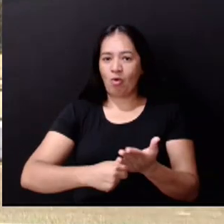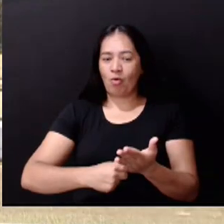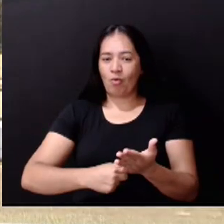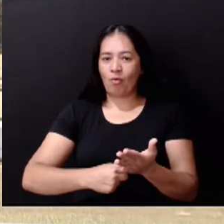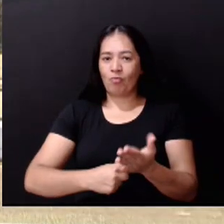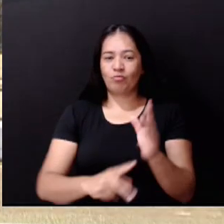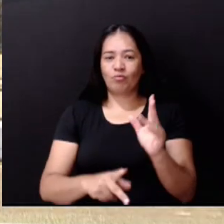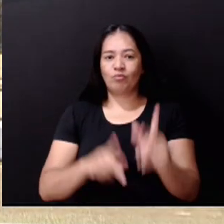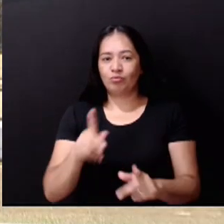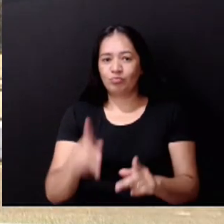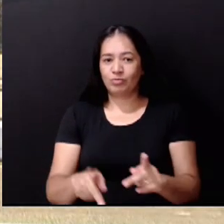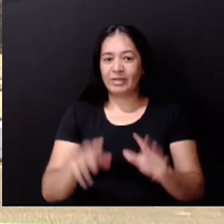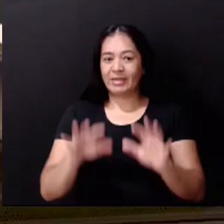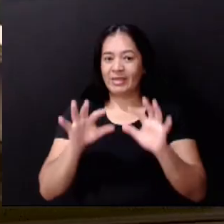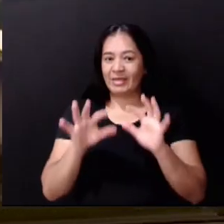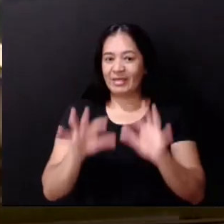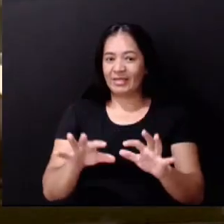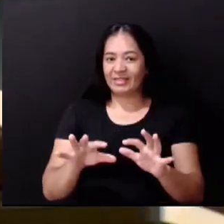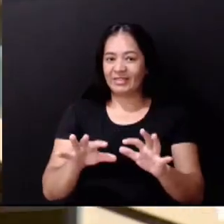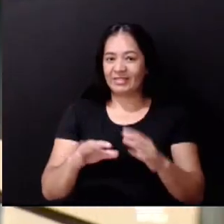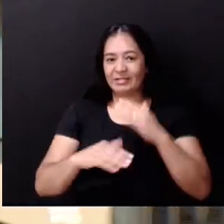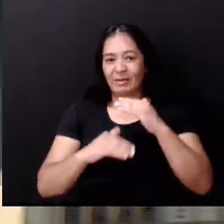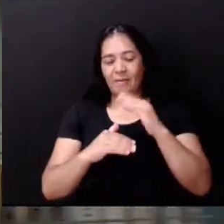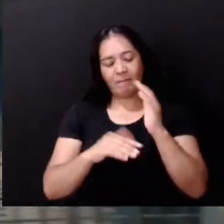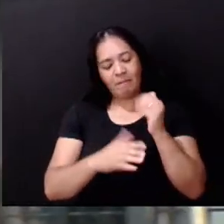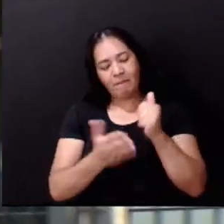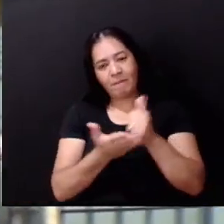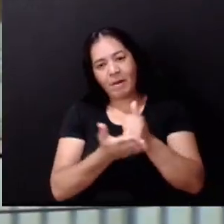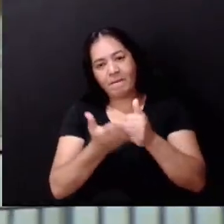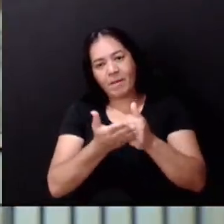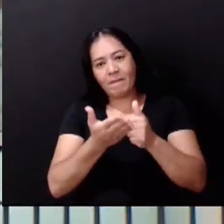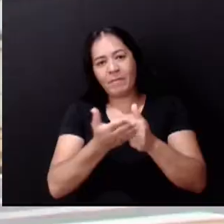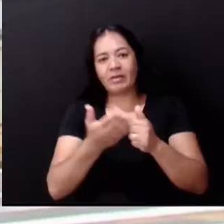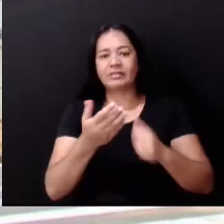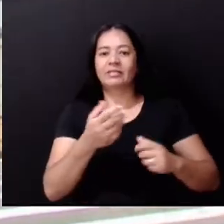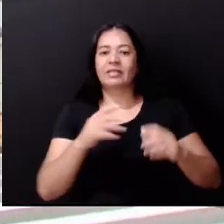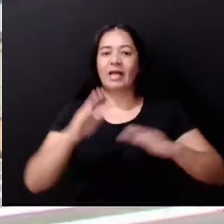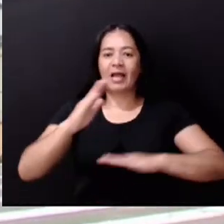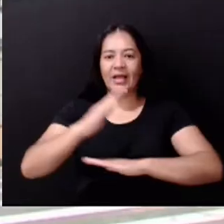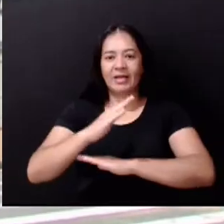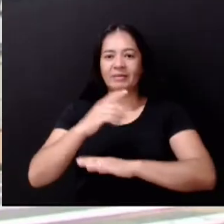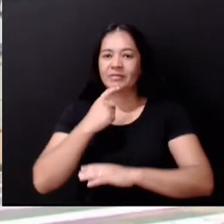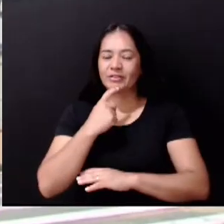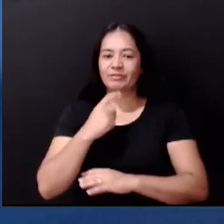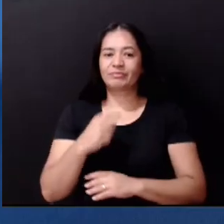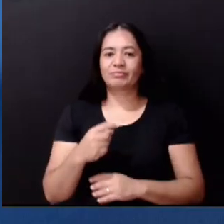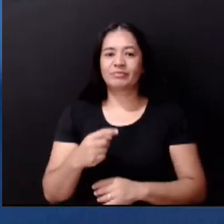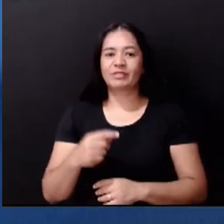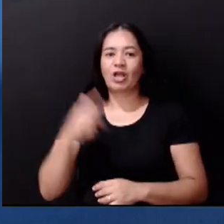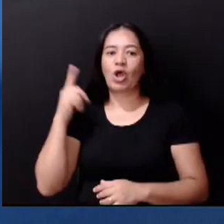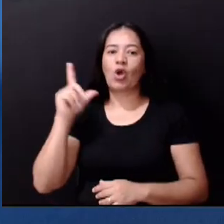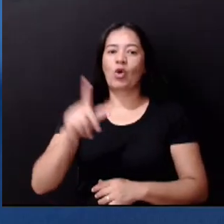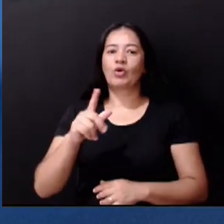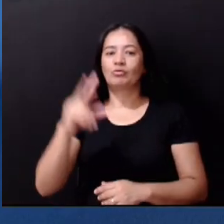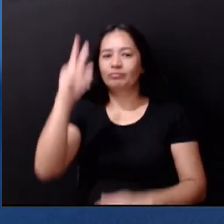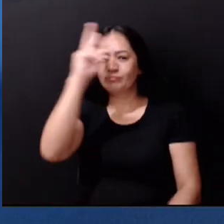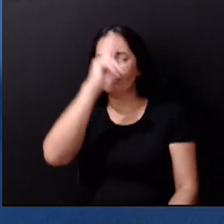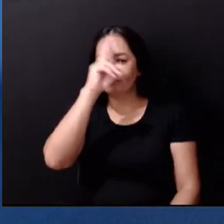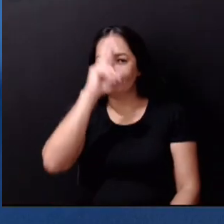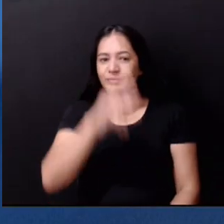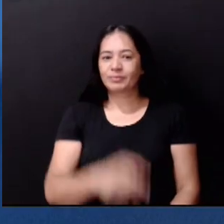Esses foram os pilares que conduziram a Câmara Municipal de Campinas a uma conquista histórica. O